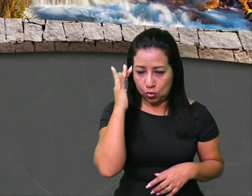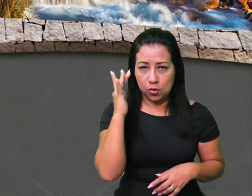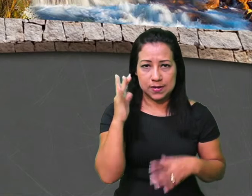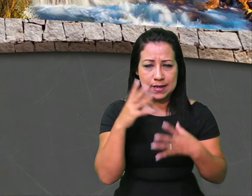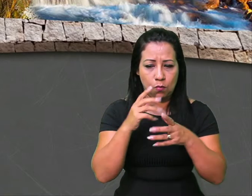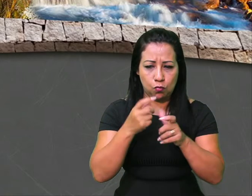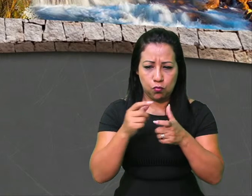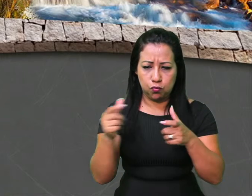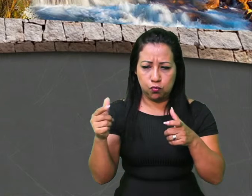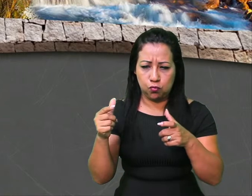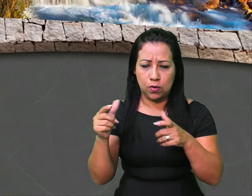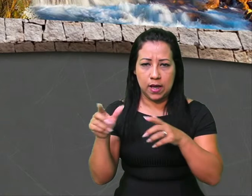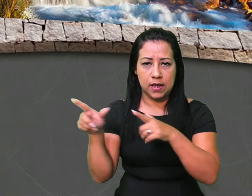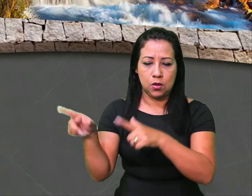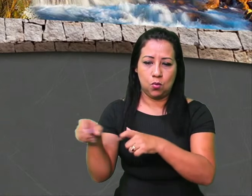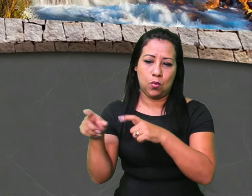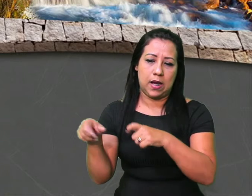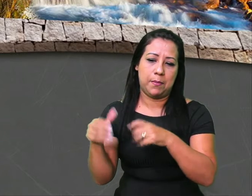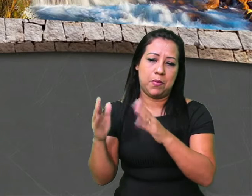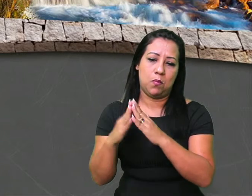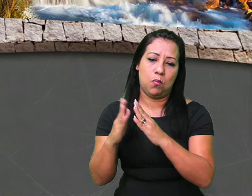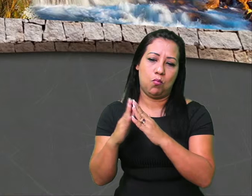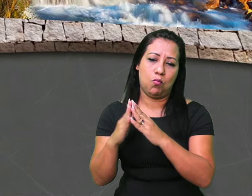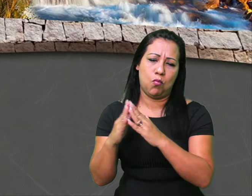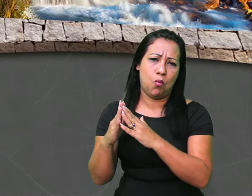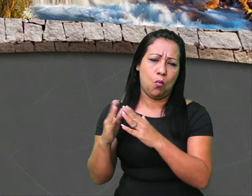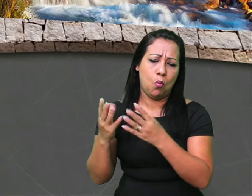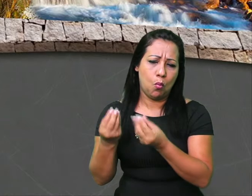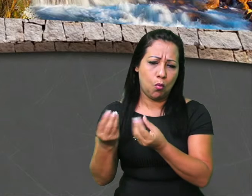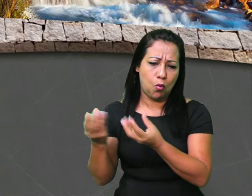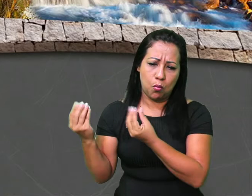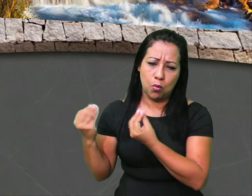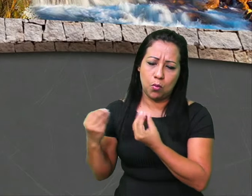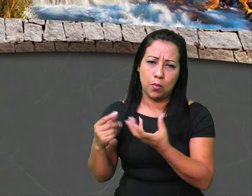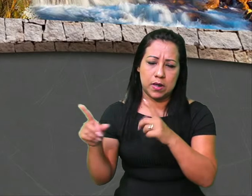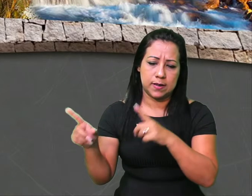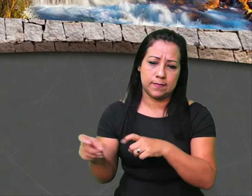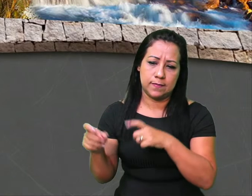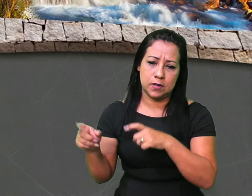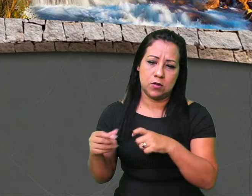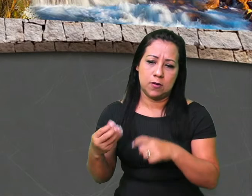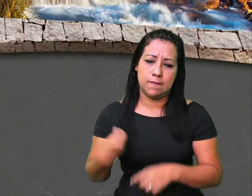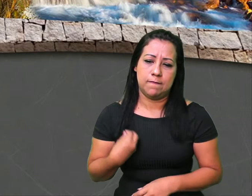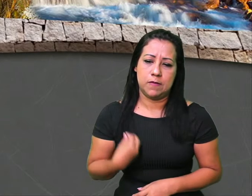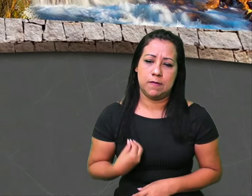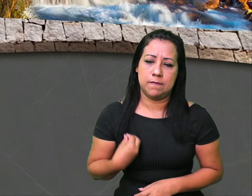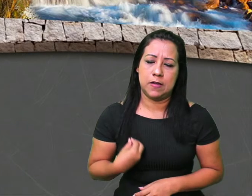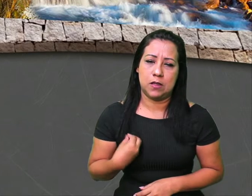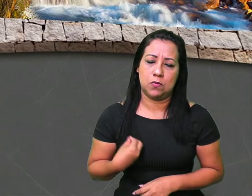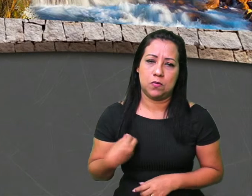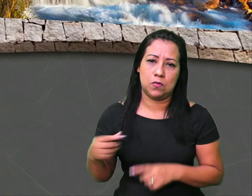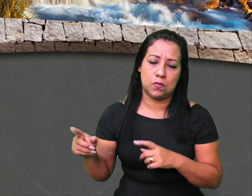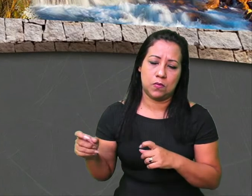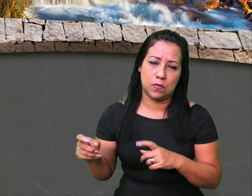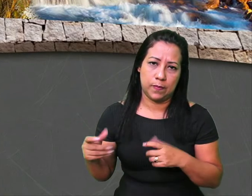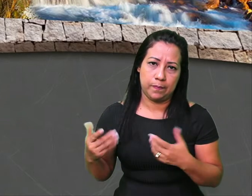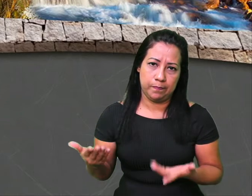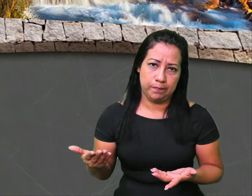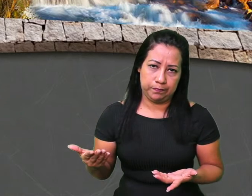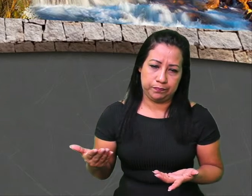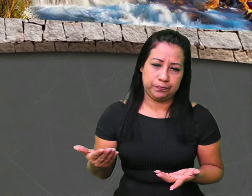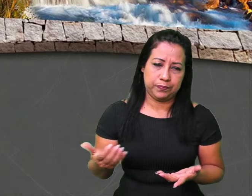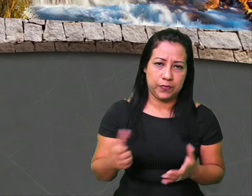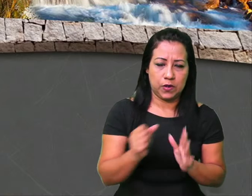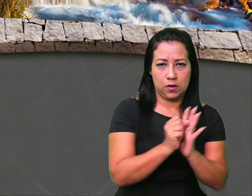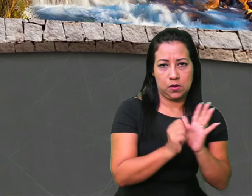nas cidades. Da metade do século XIX até a Segunda Guerra Mundial, no mundo,